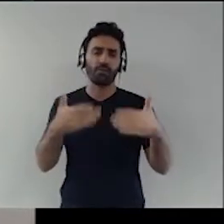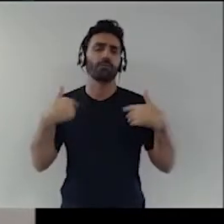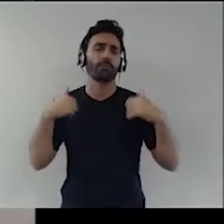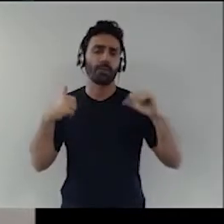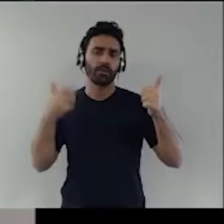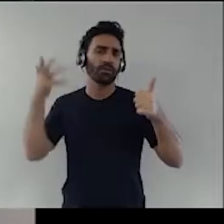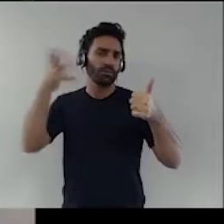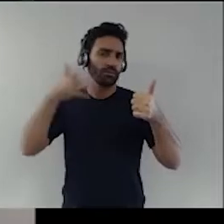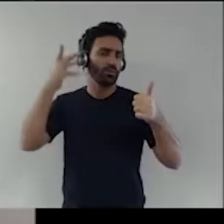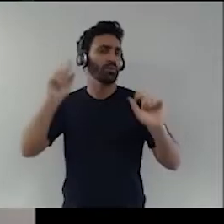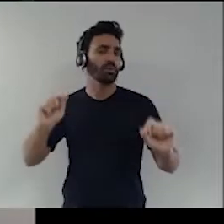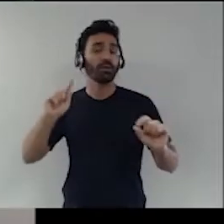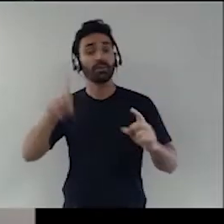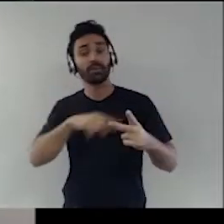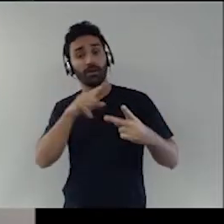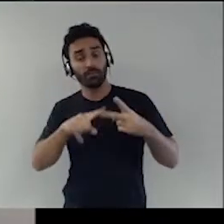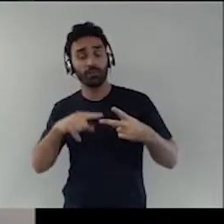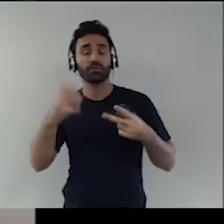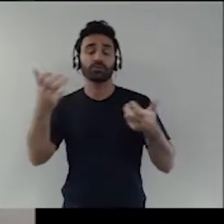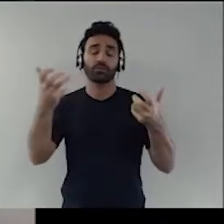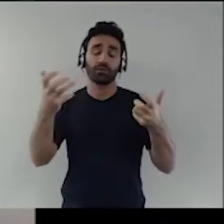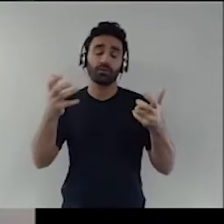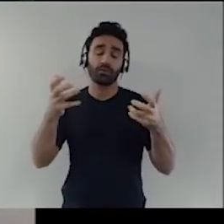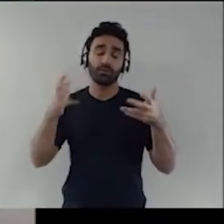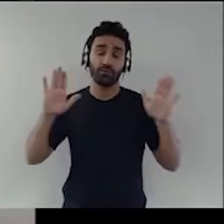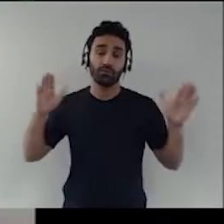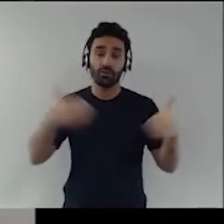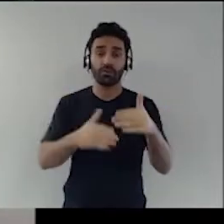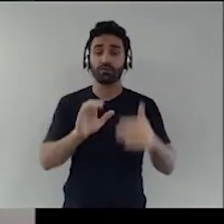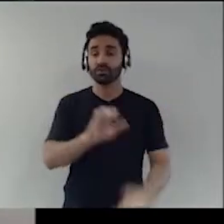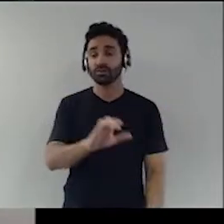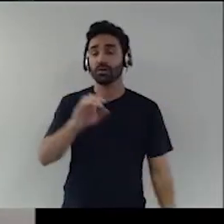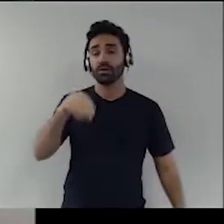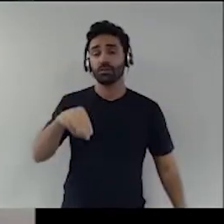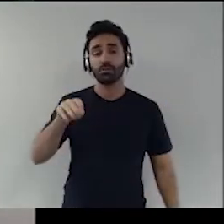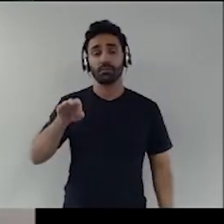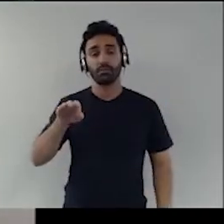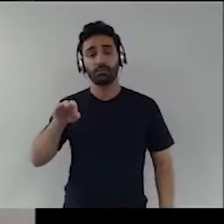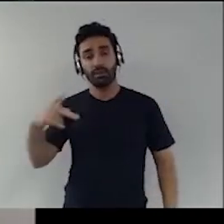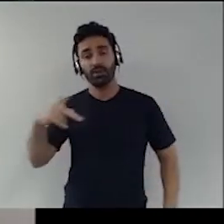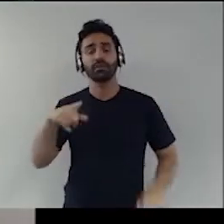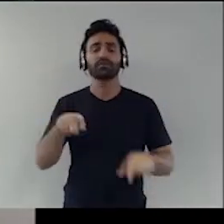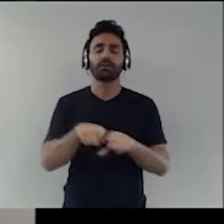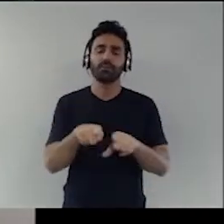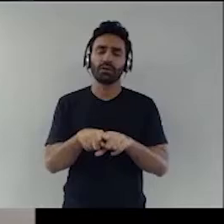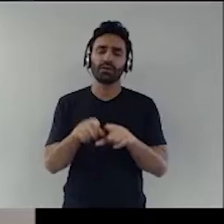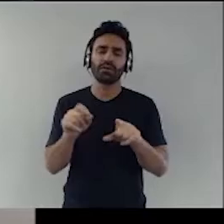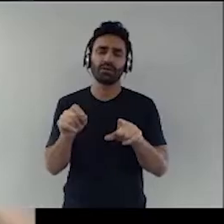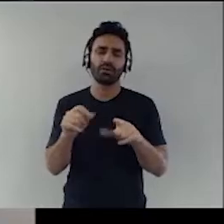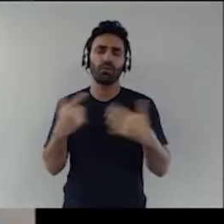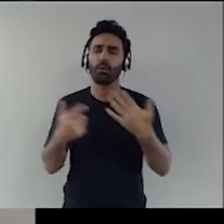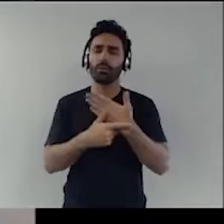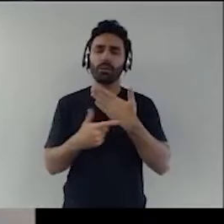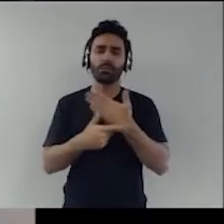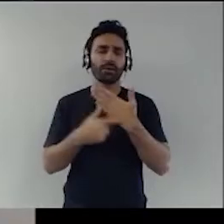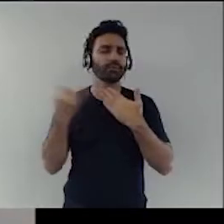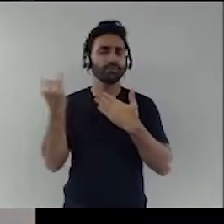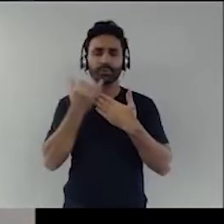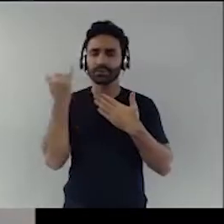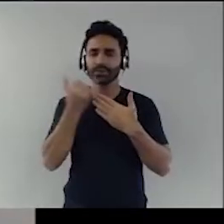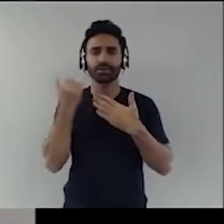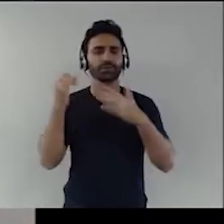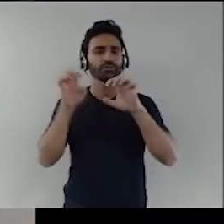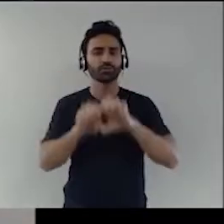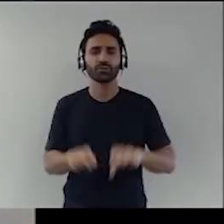da fala nisso, e depois a abordagem do CNMP e o seu papel estruturante e de cenário